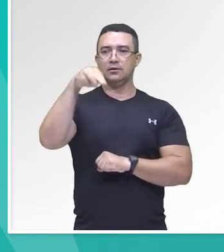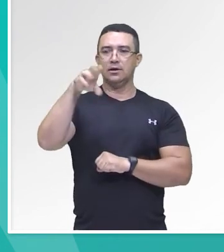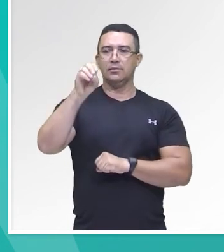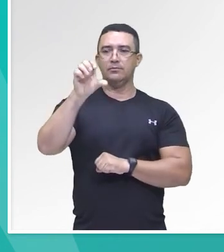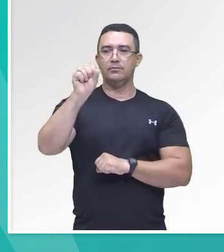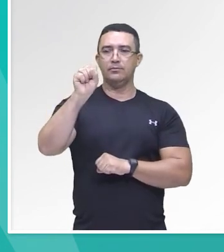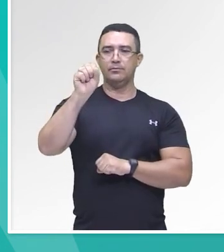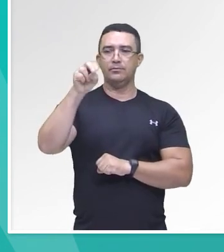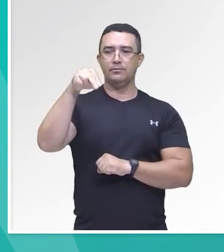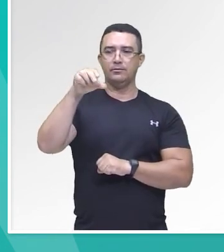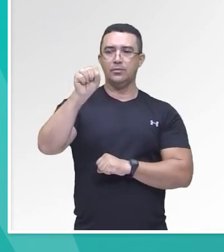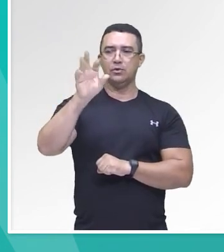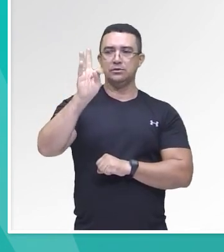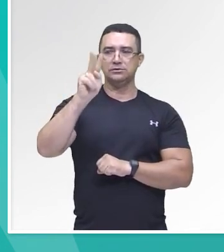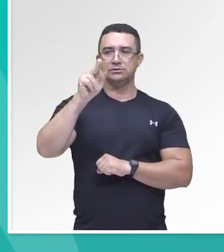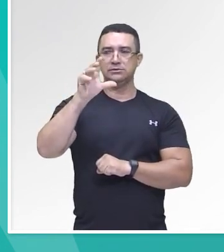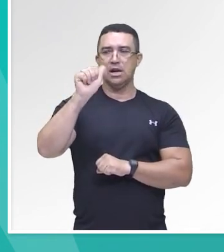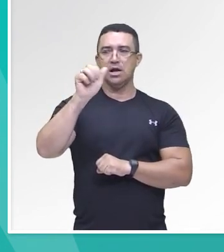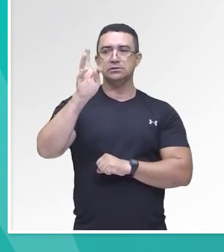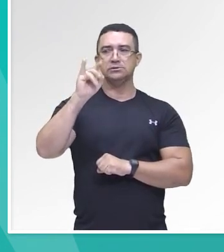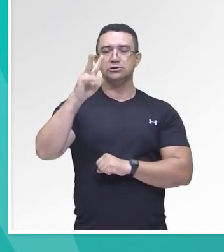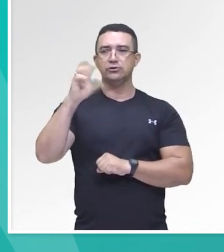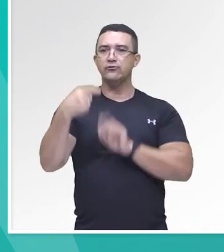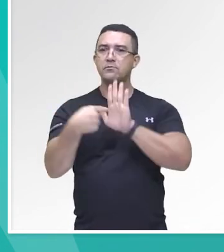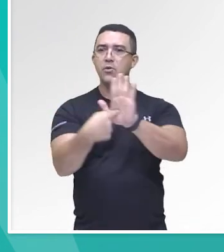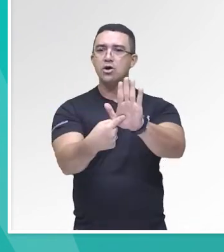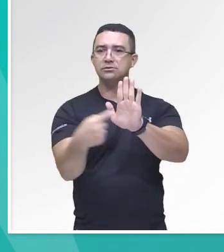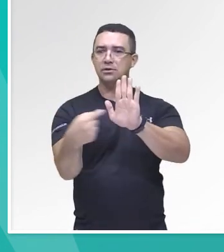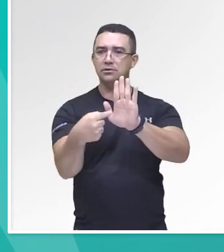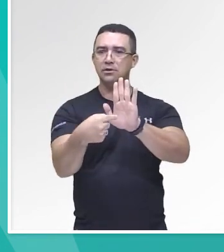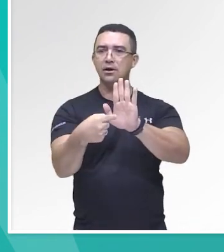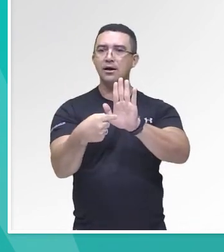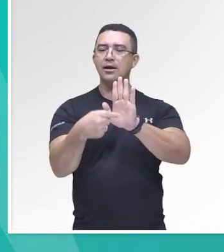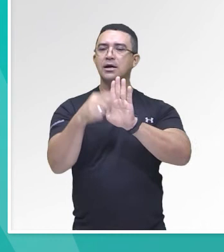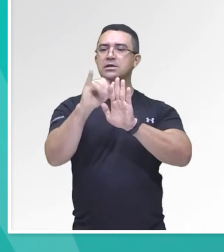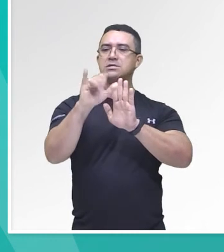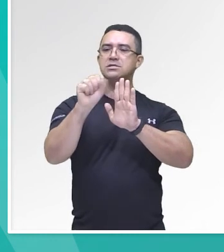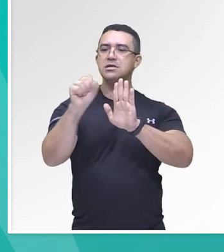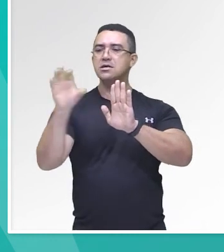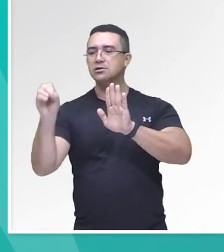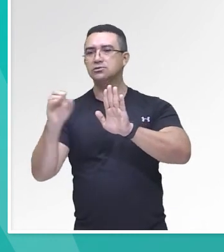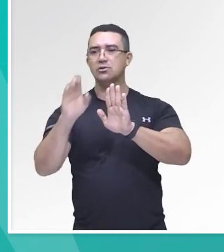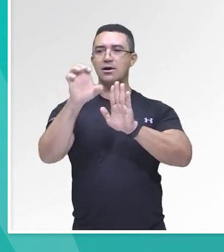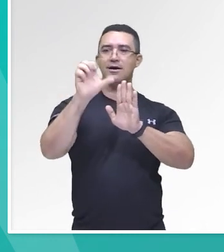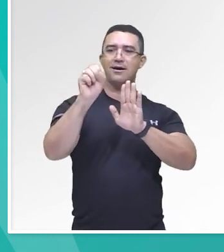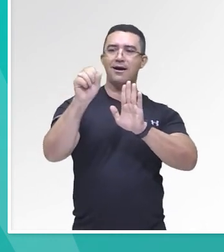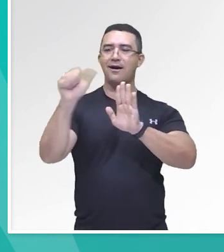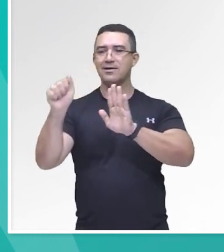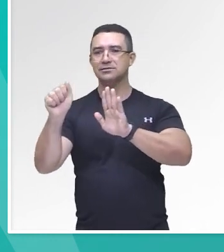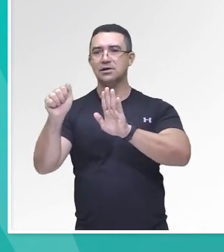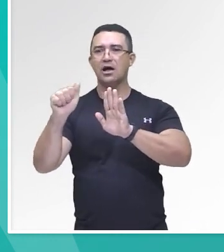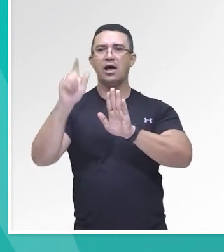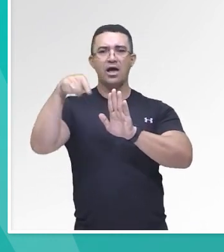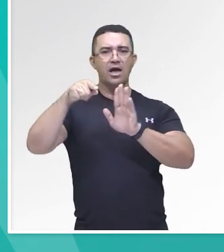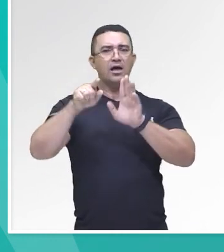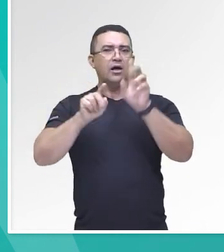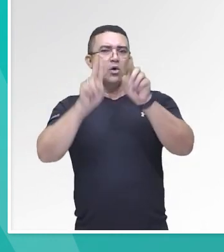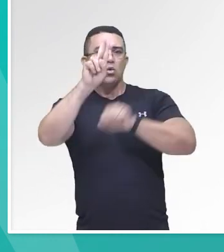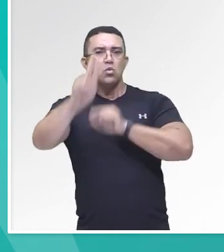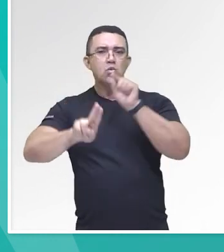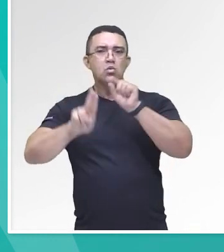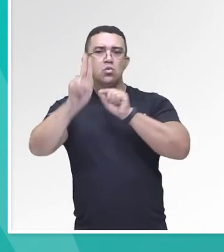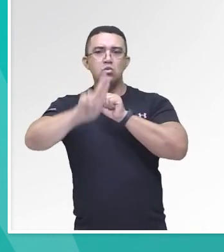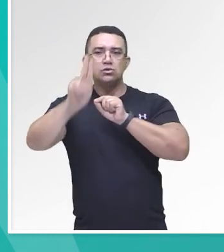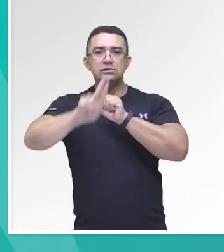isso, assim como o essa, o esse, eles devem ser utilizados, entre outras questões, para